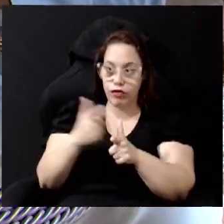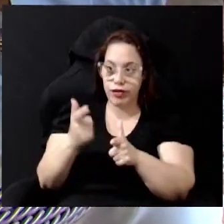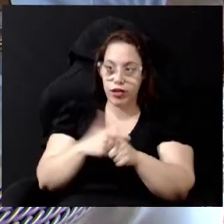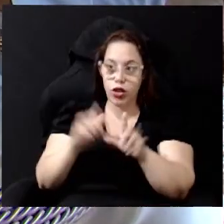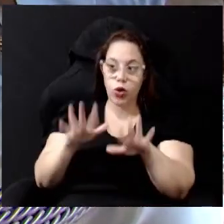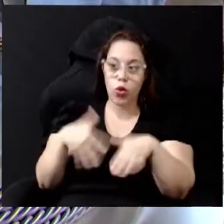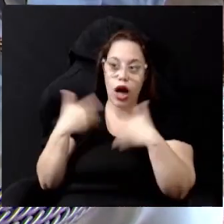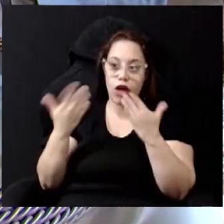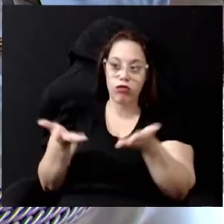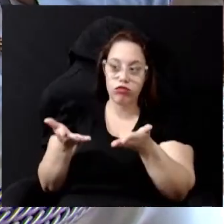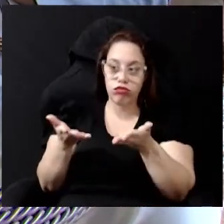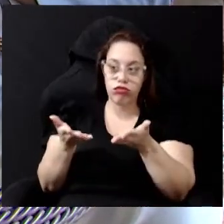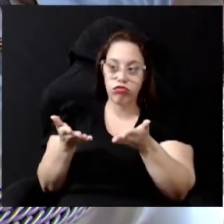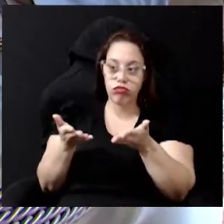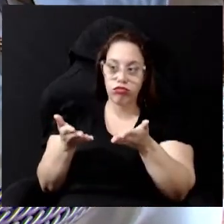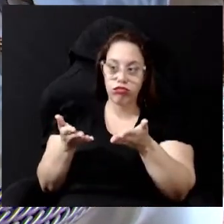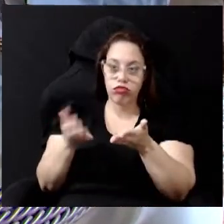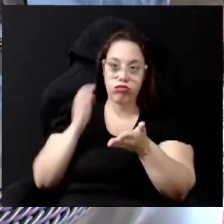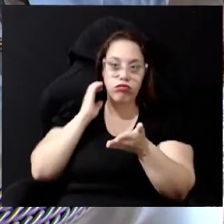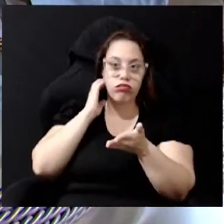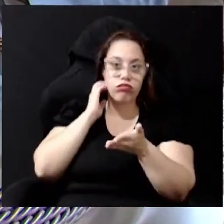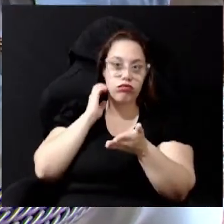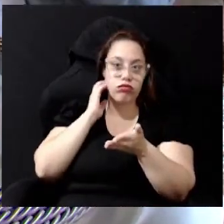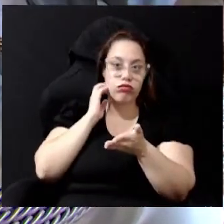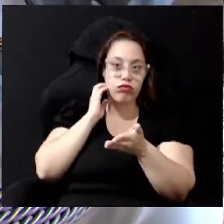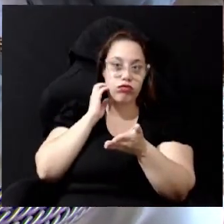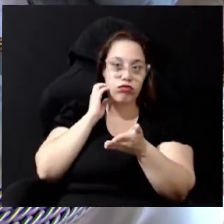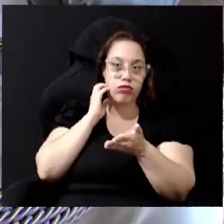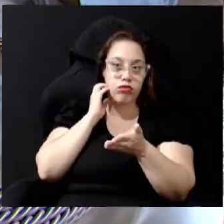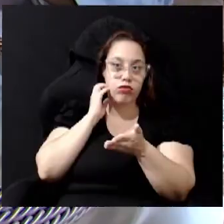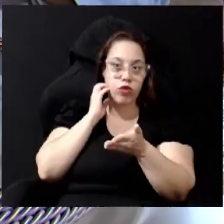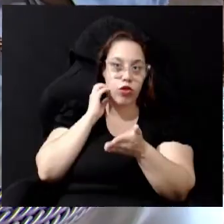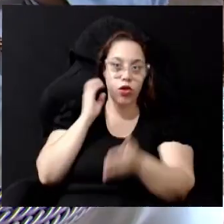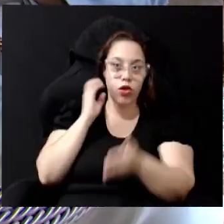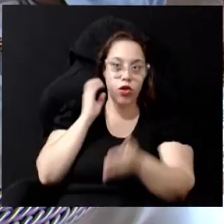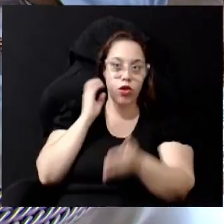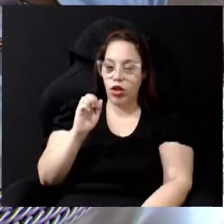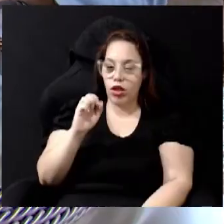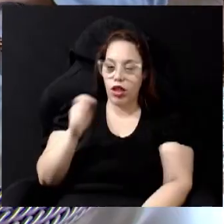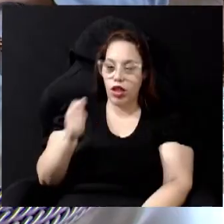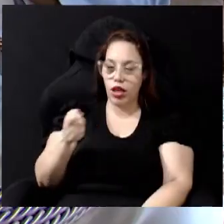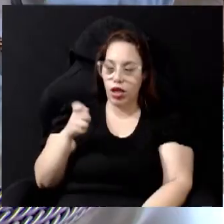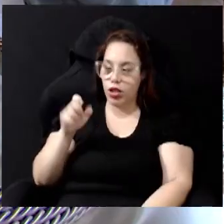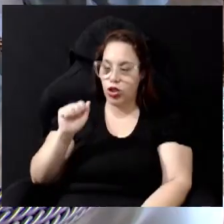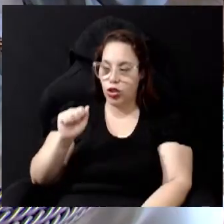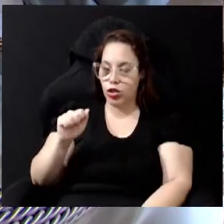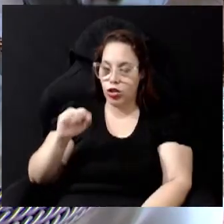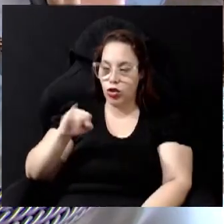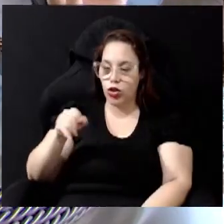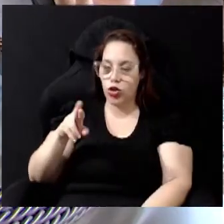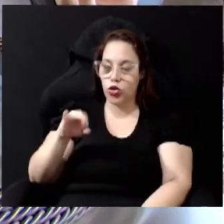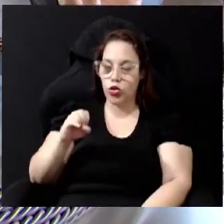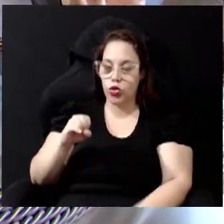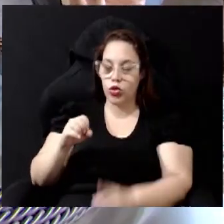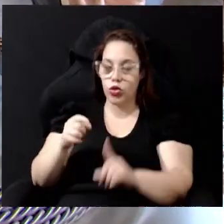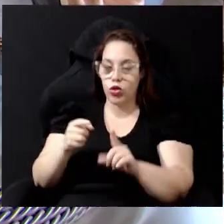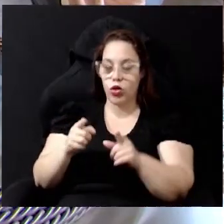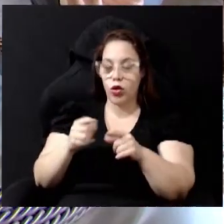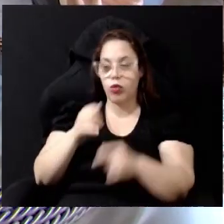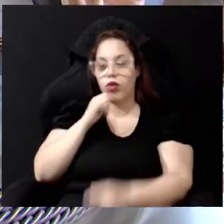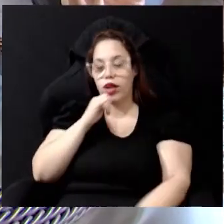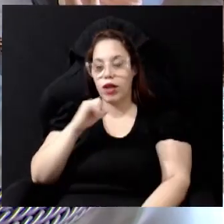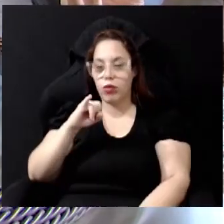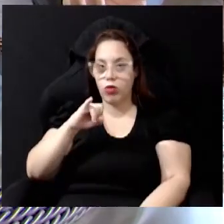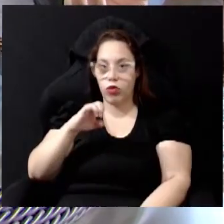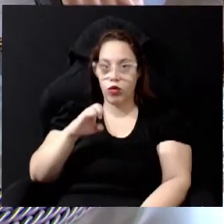perfil dessa dívida? São dívidas de taxas de juros muito elevadas? Sei lá, a pessoa entrou no cheque especial. Cheque especial é o segundo pior